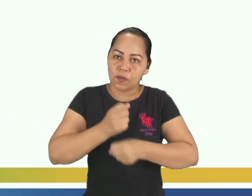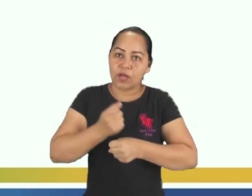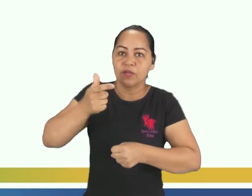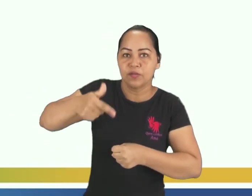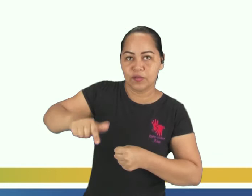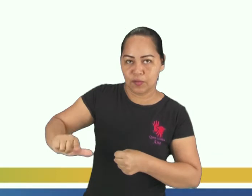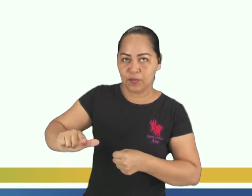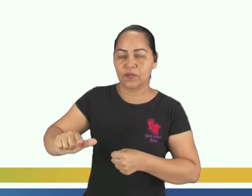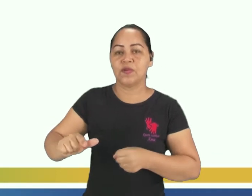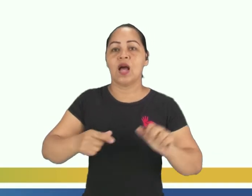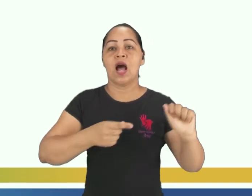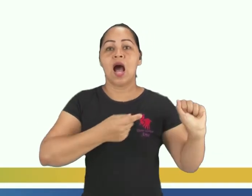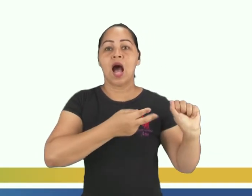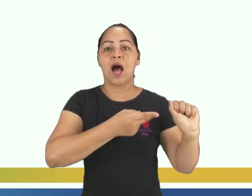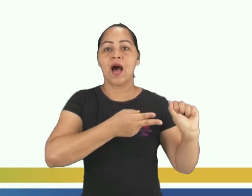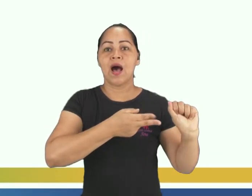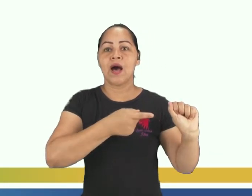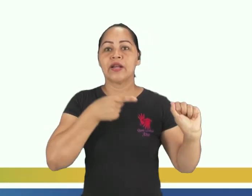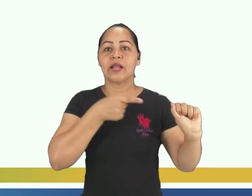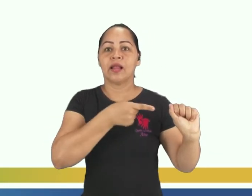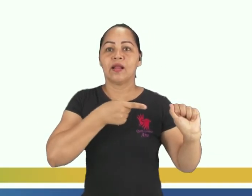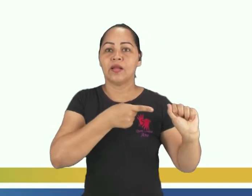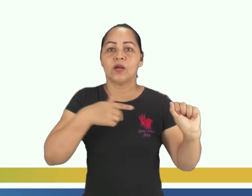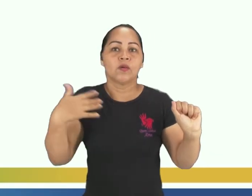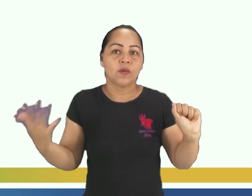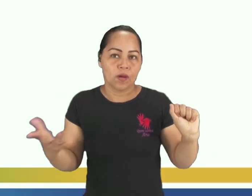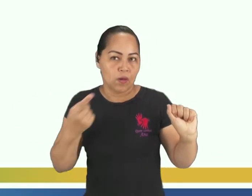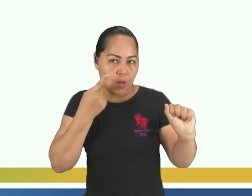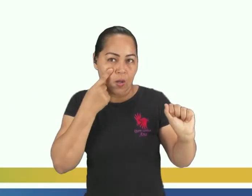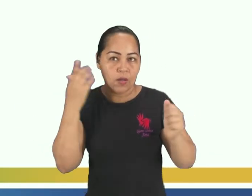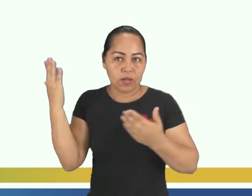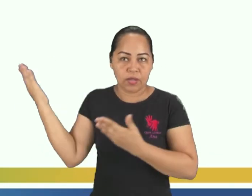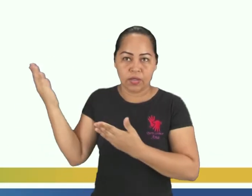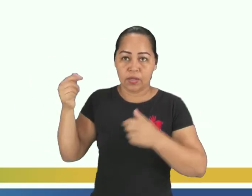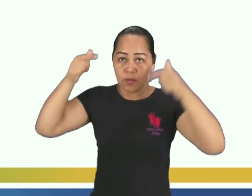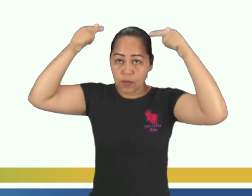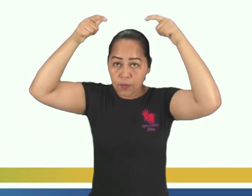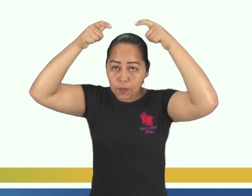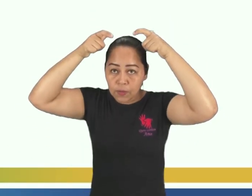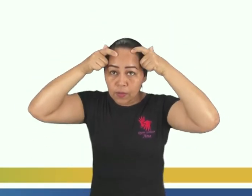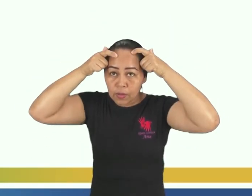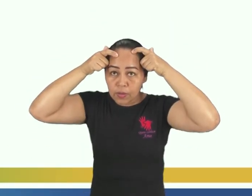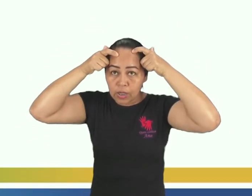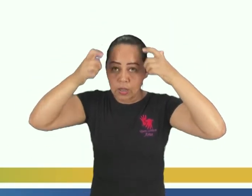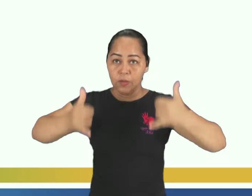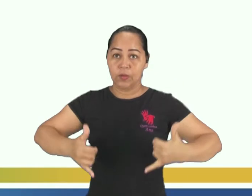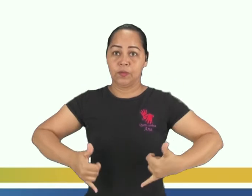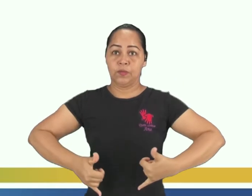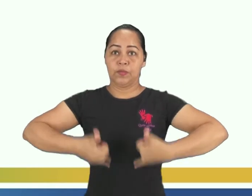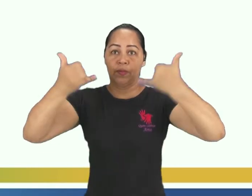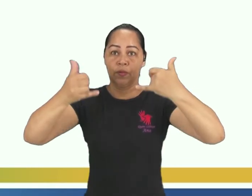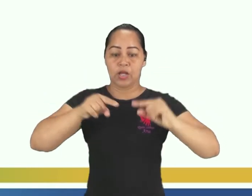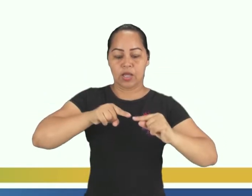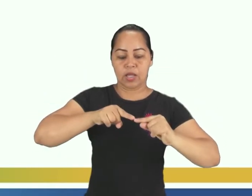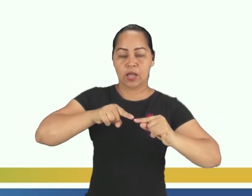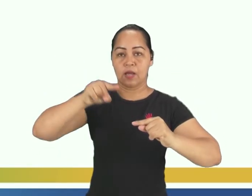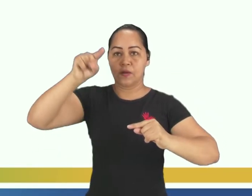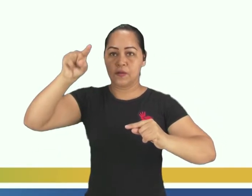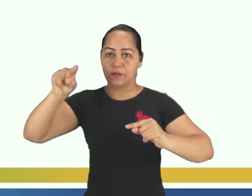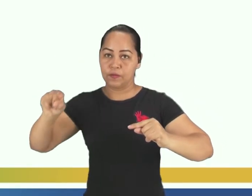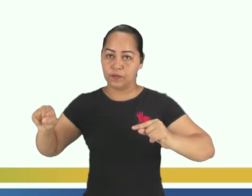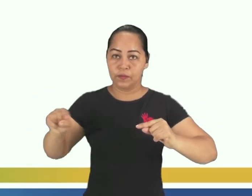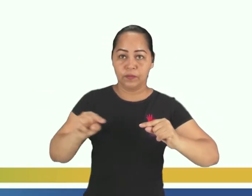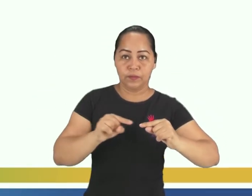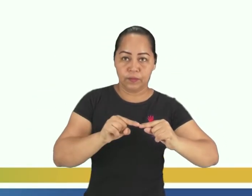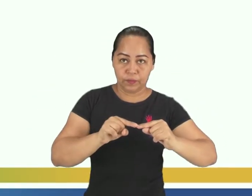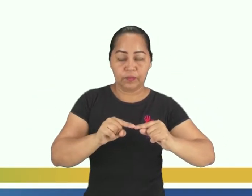a área desse chapeuzinho. Coloquei aí uma figura de um chapeuzinho para vocês observarem como é que